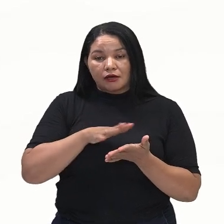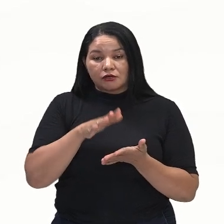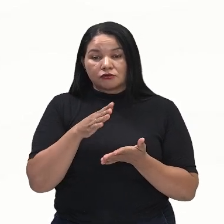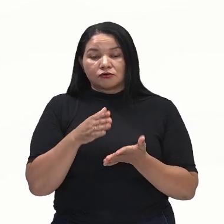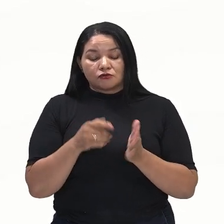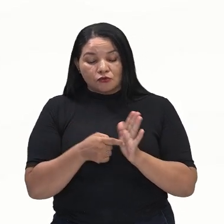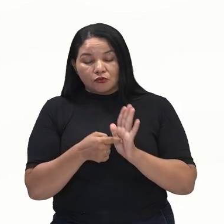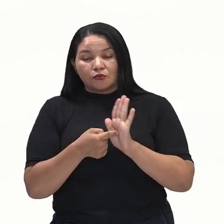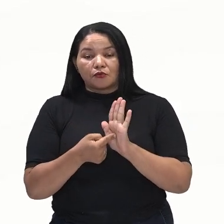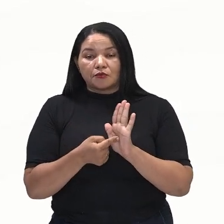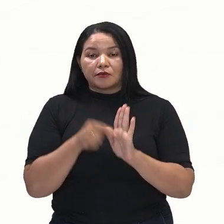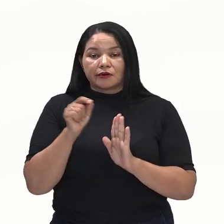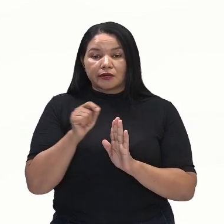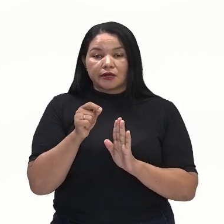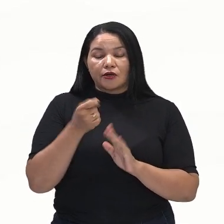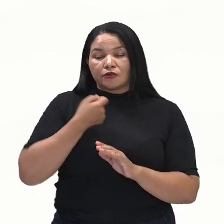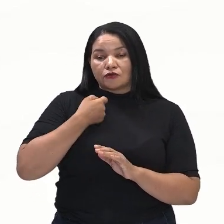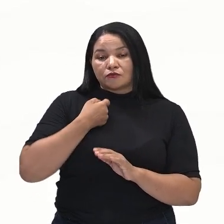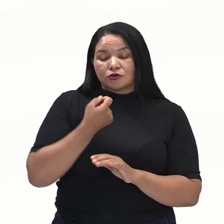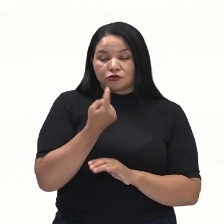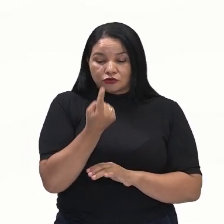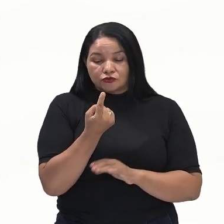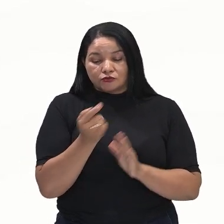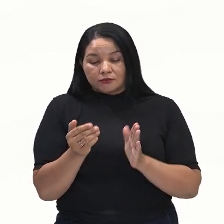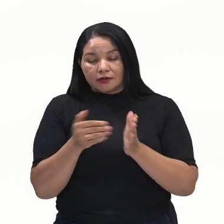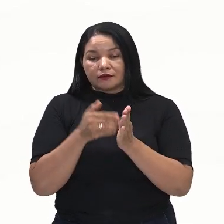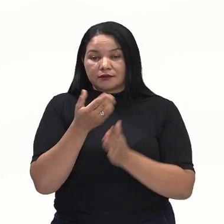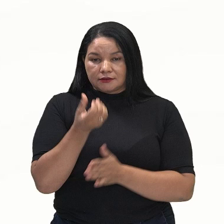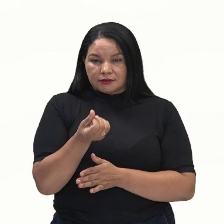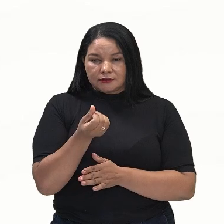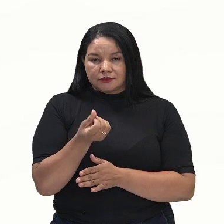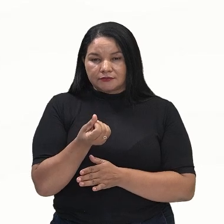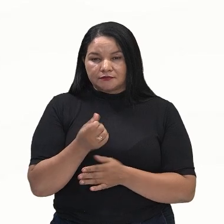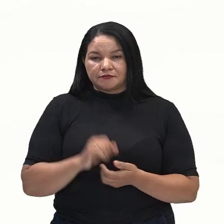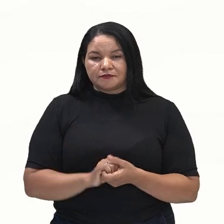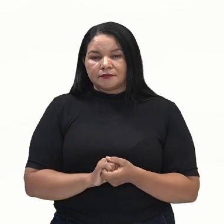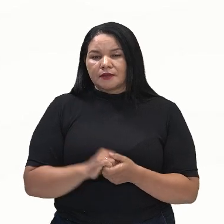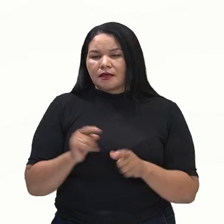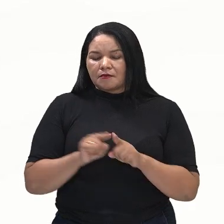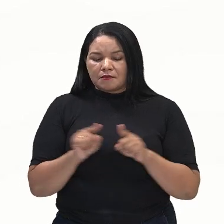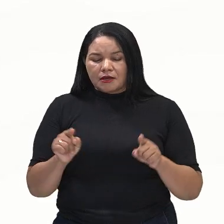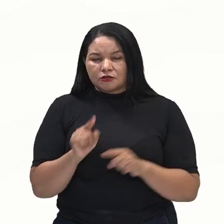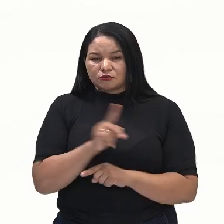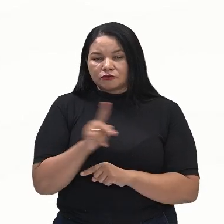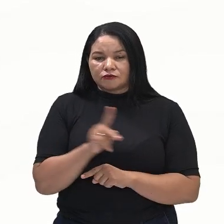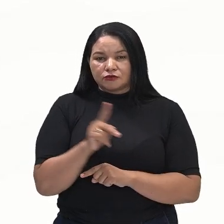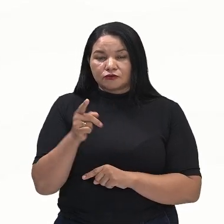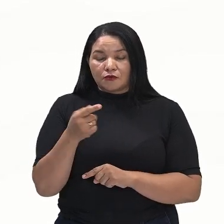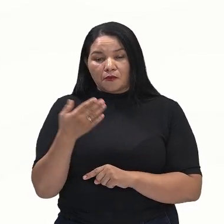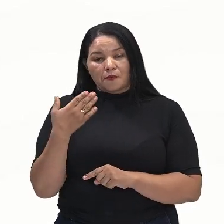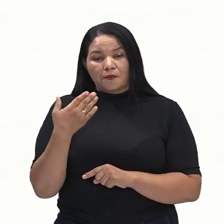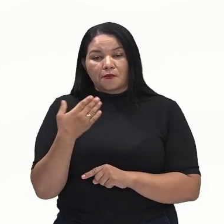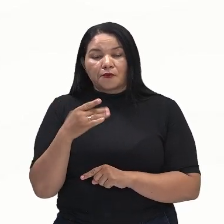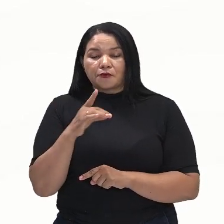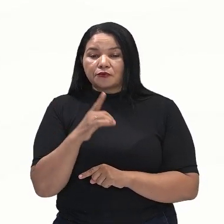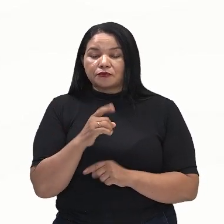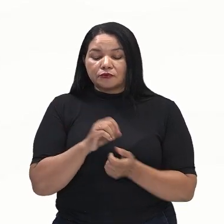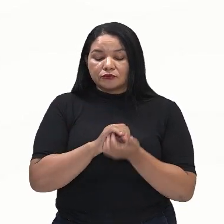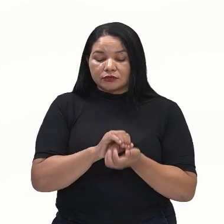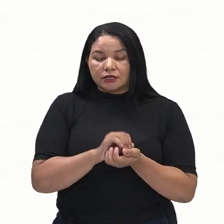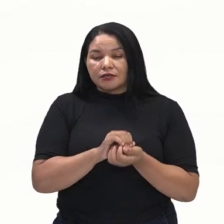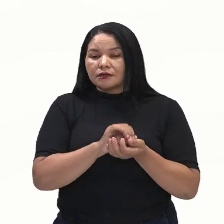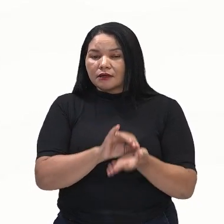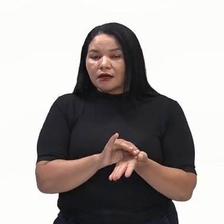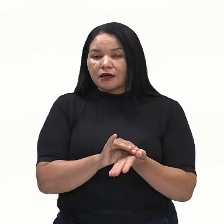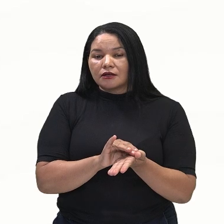números de 1 até 6. Mas, professor, o meu dado, ele vai de